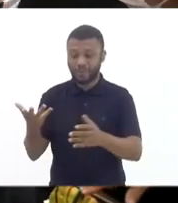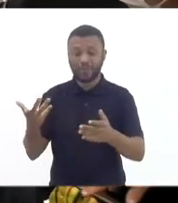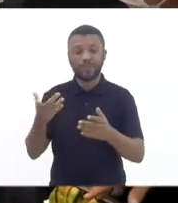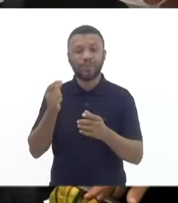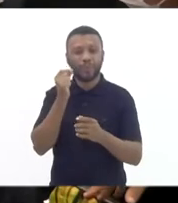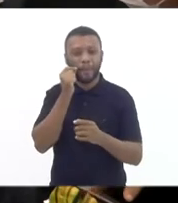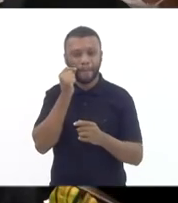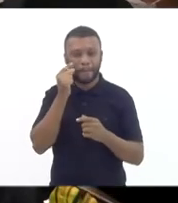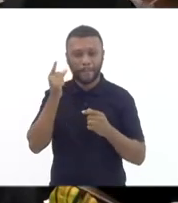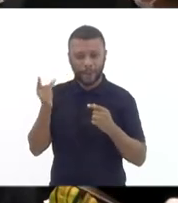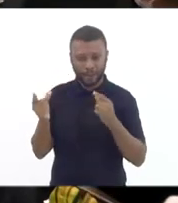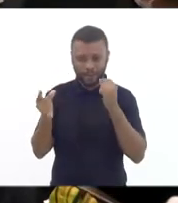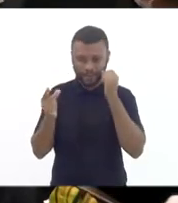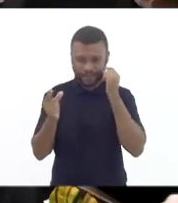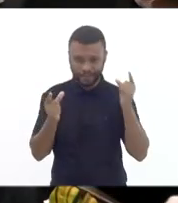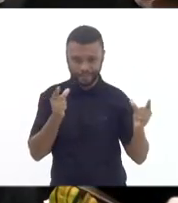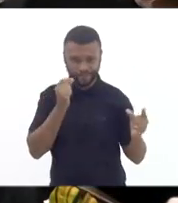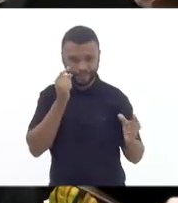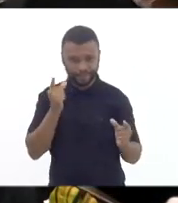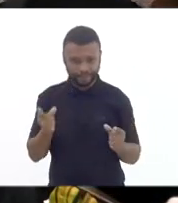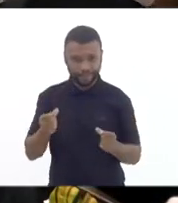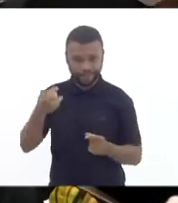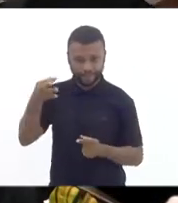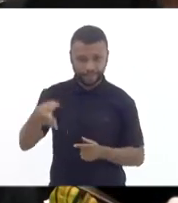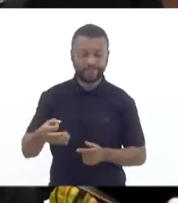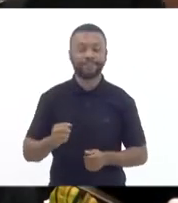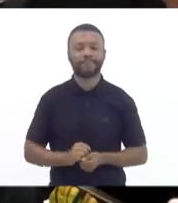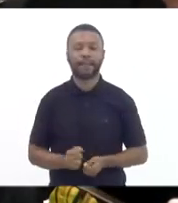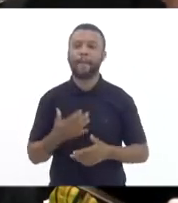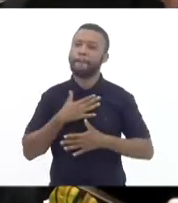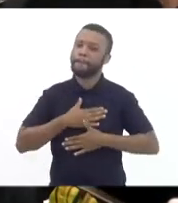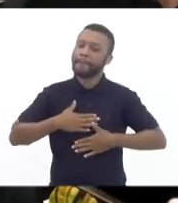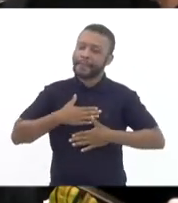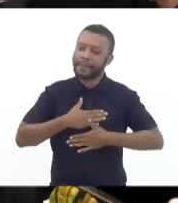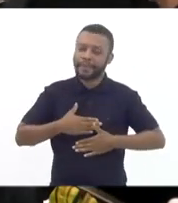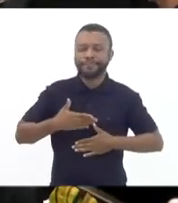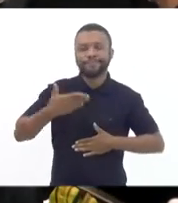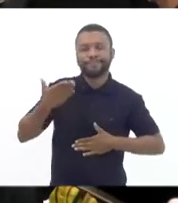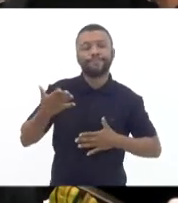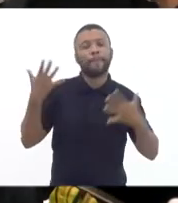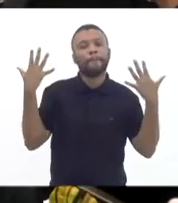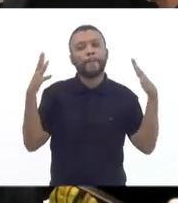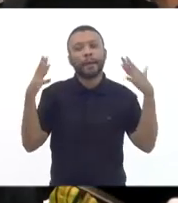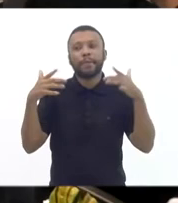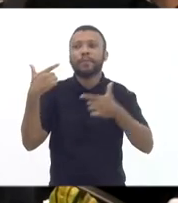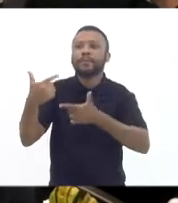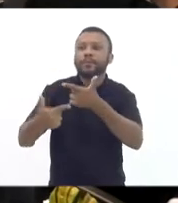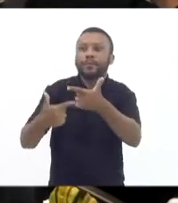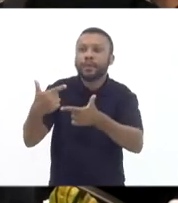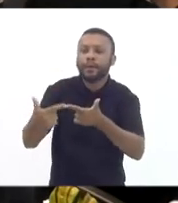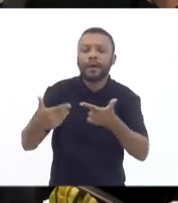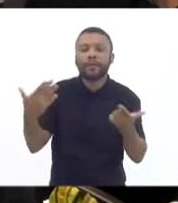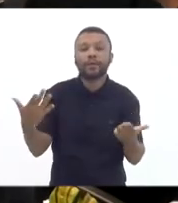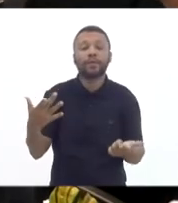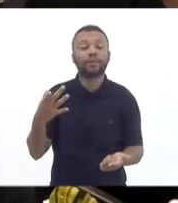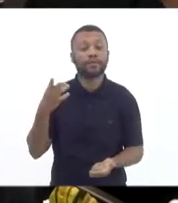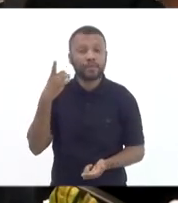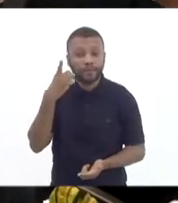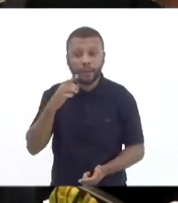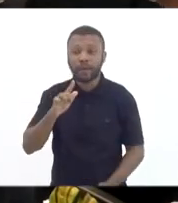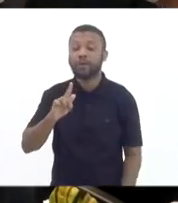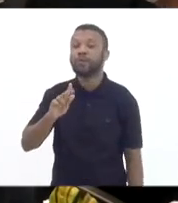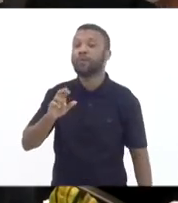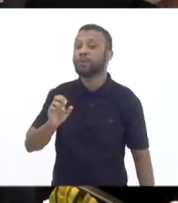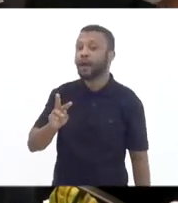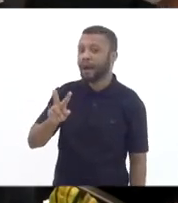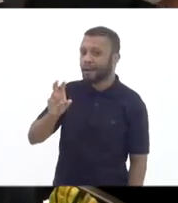Muito obrigada, prazer. Eu acompanho a senhora sempre pelas redes sociais, parabéns pelo seu trabalho. Doutor Gustavo, acompanho o senhor também